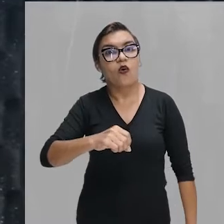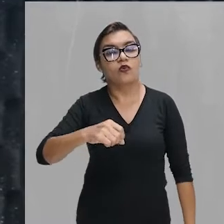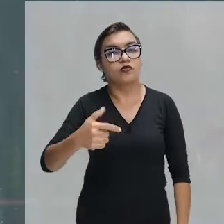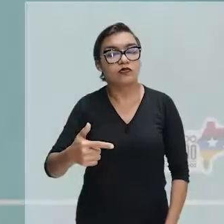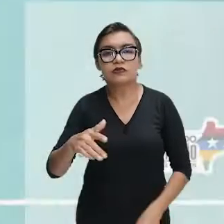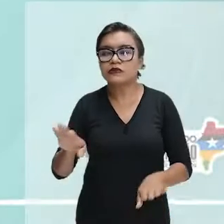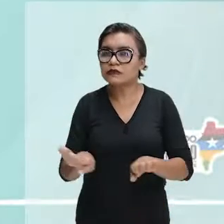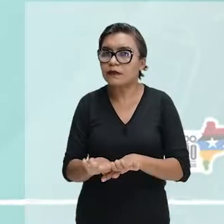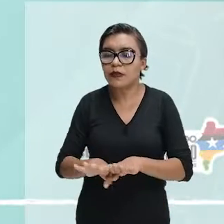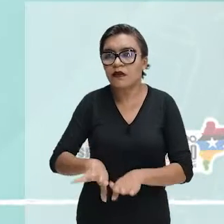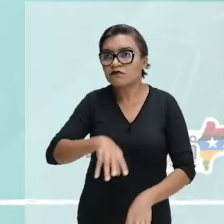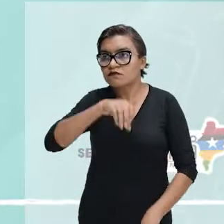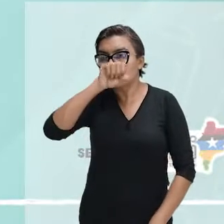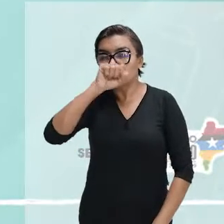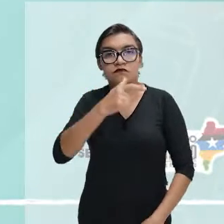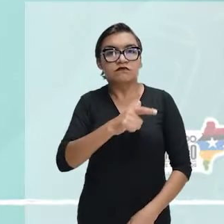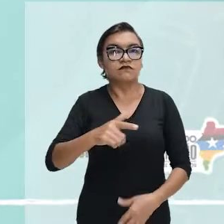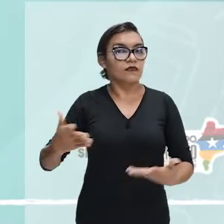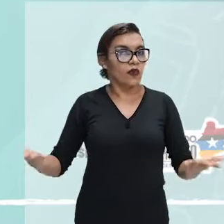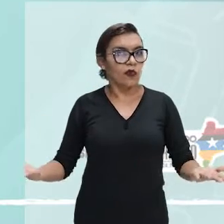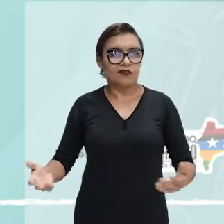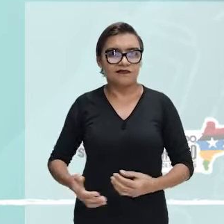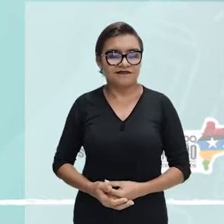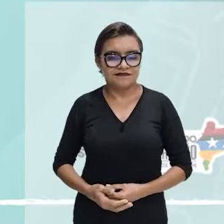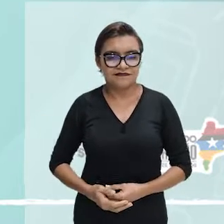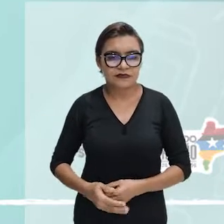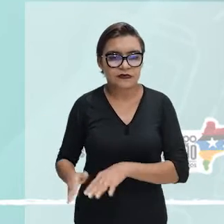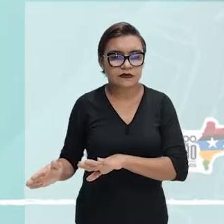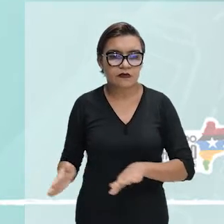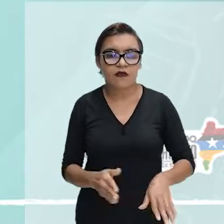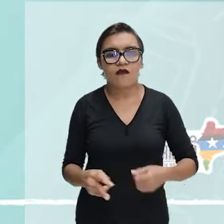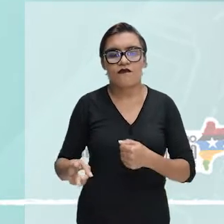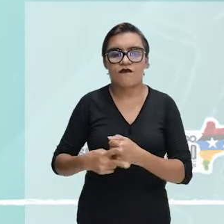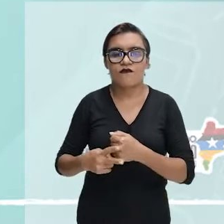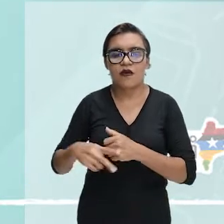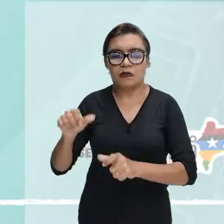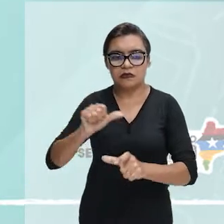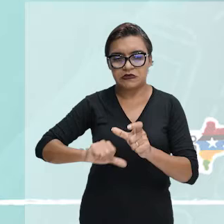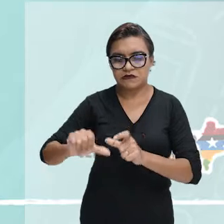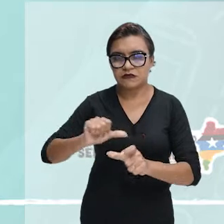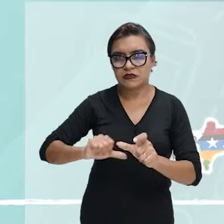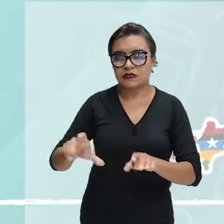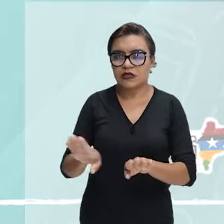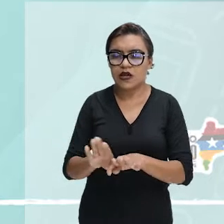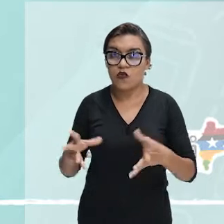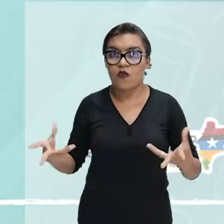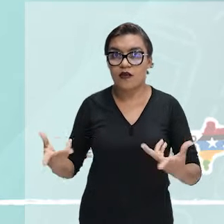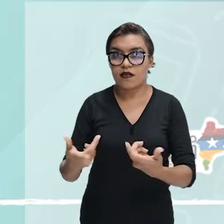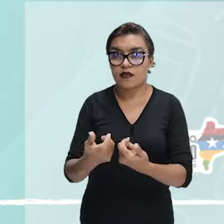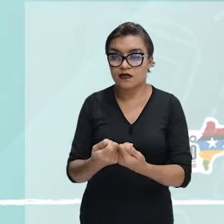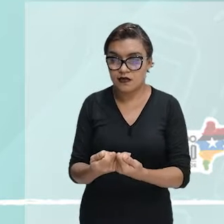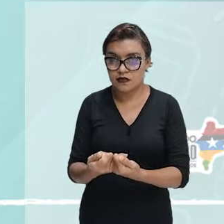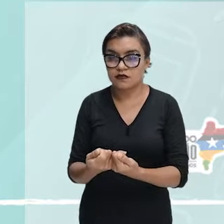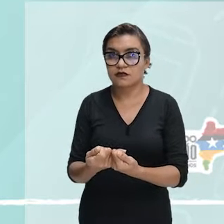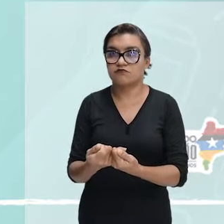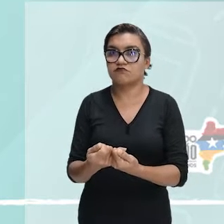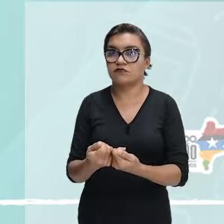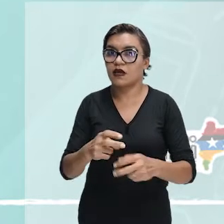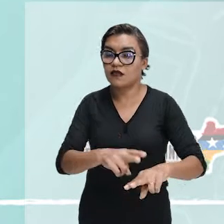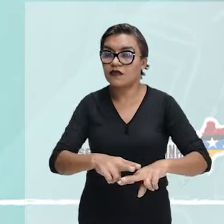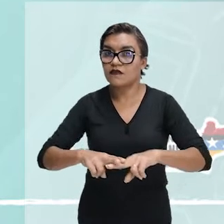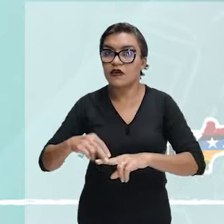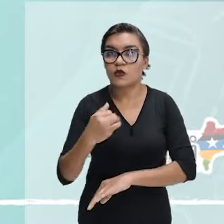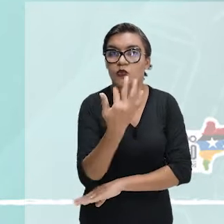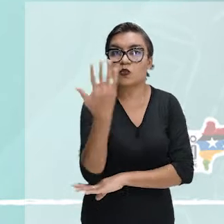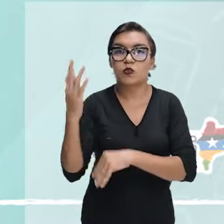disso. Uma outra forma de usar o verbo reflexivo são qualidades relativas à natureza física ou não